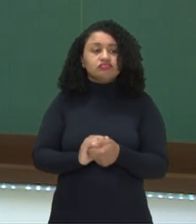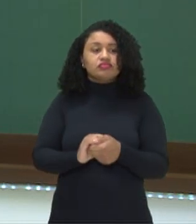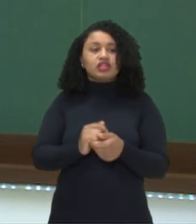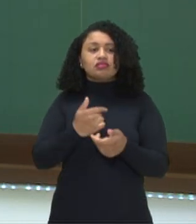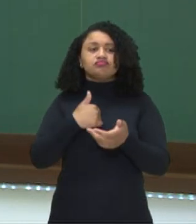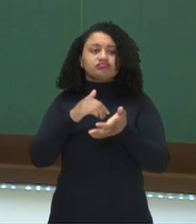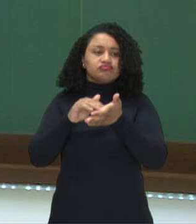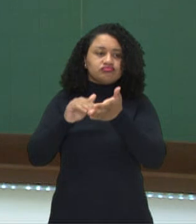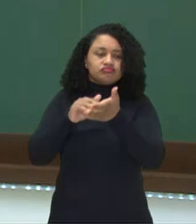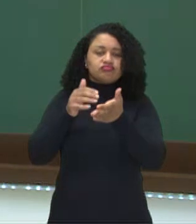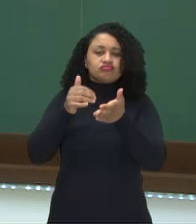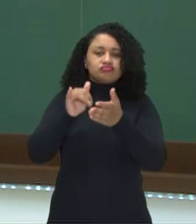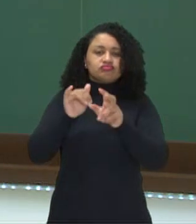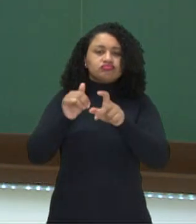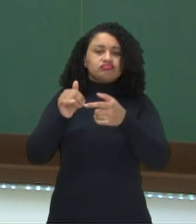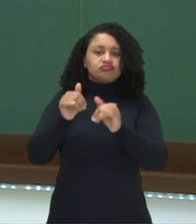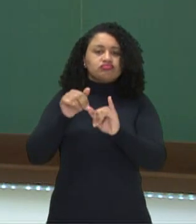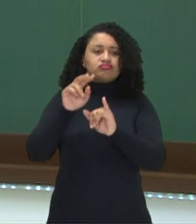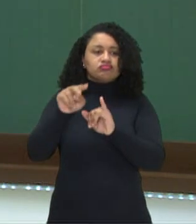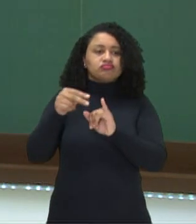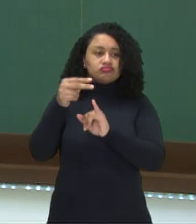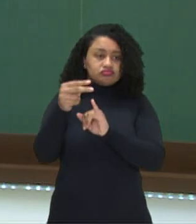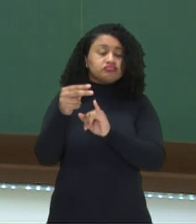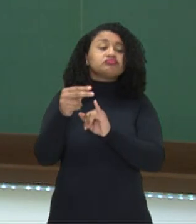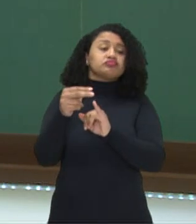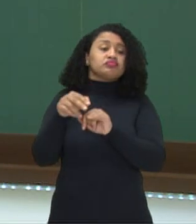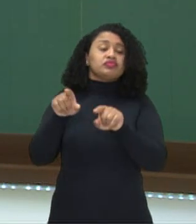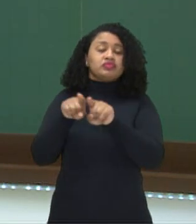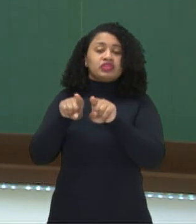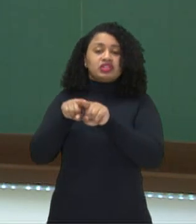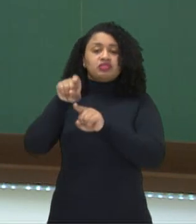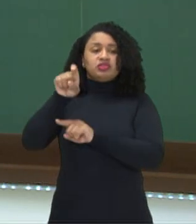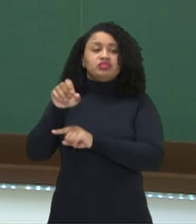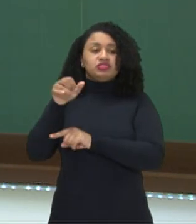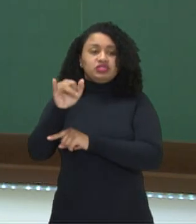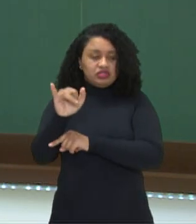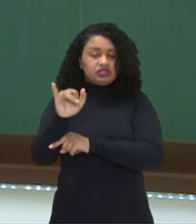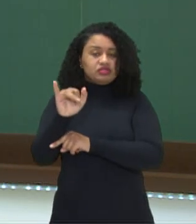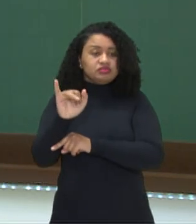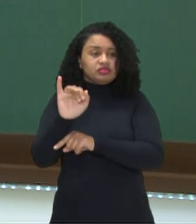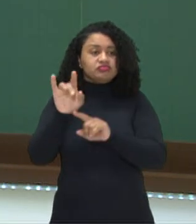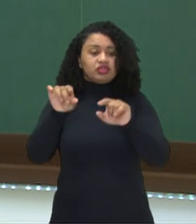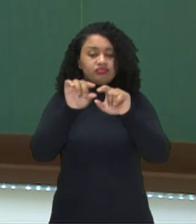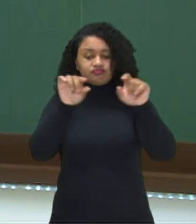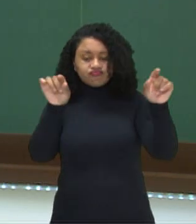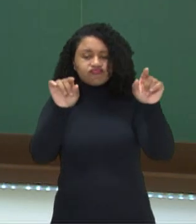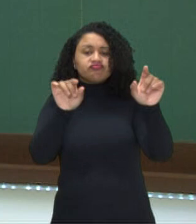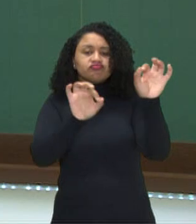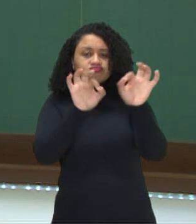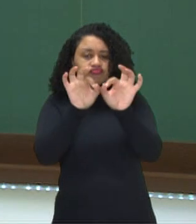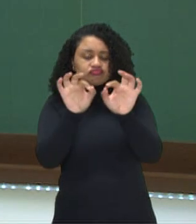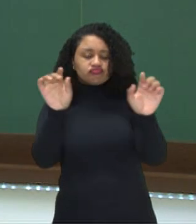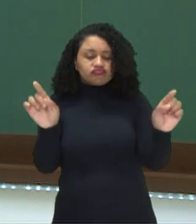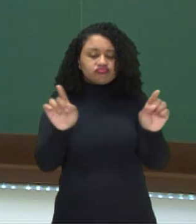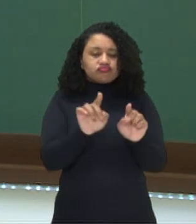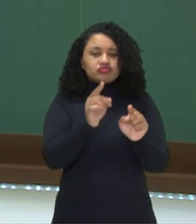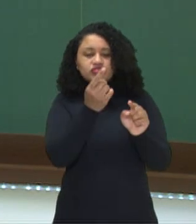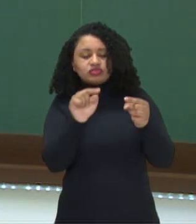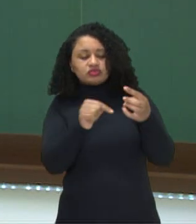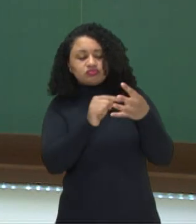menos 3y ao quadrado, tem 1, vai tirar 3, ficou devendo 2, né? Pensa assim também?